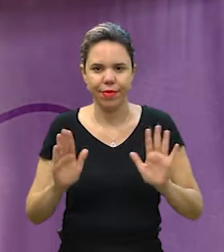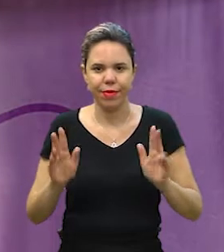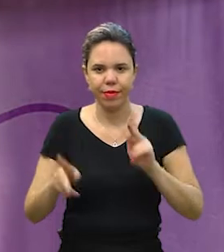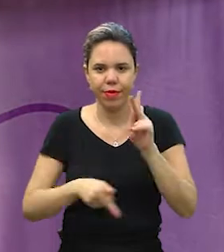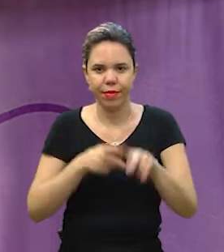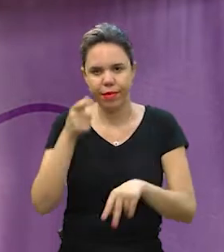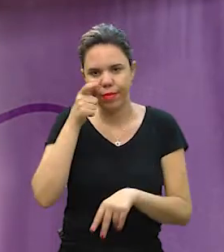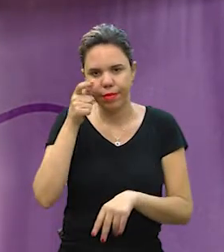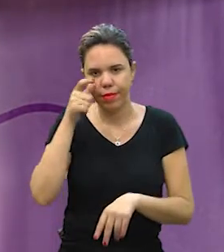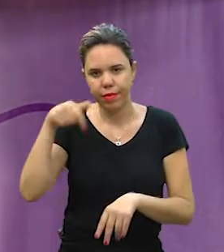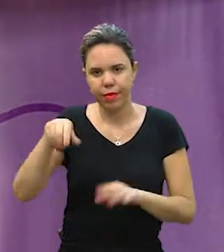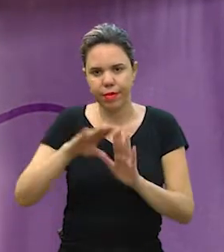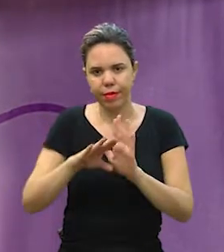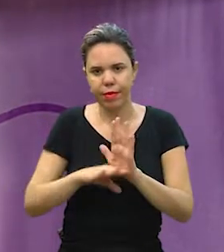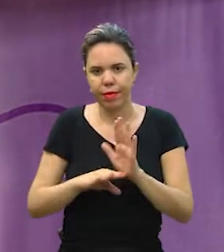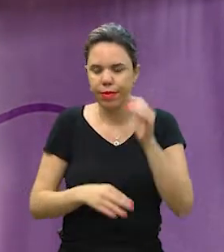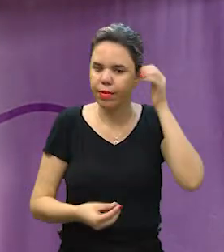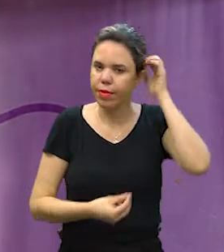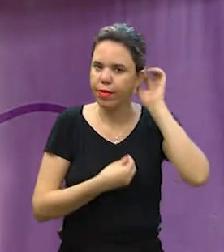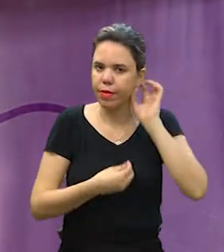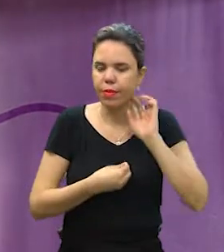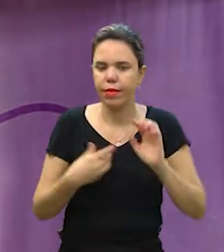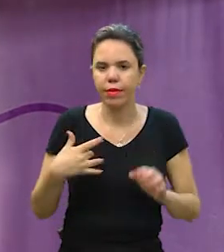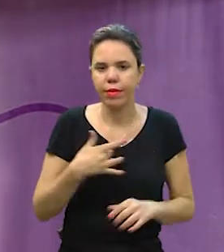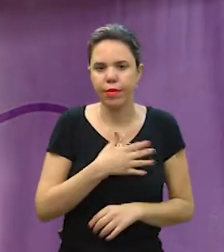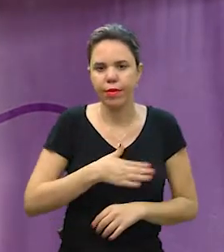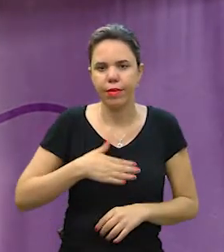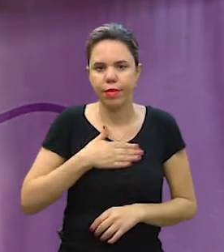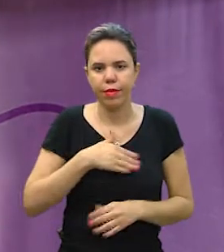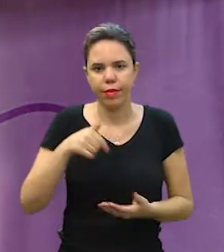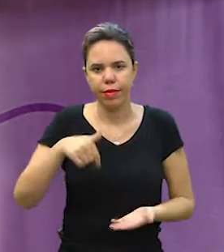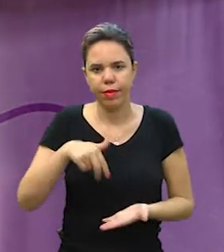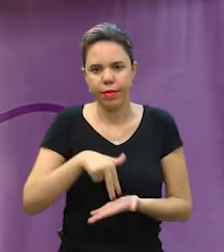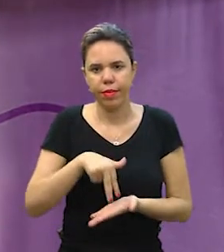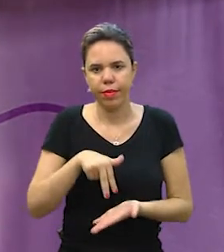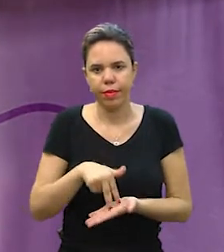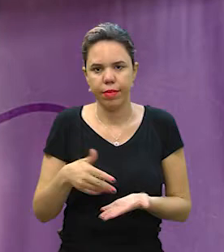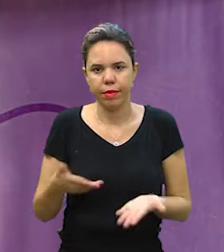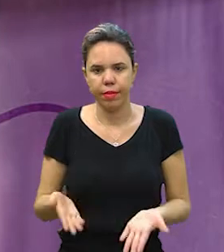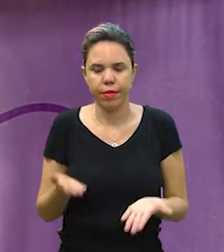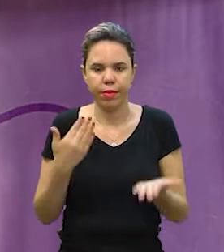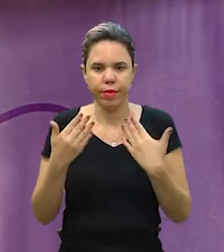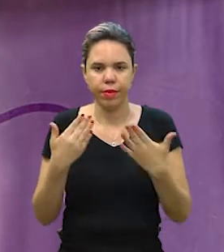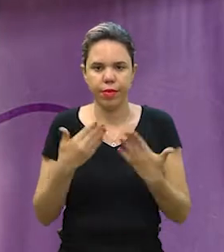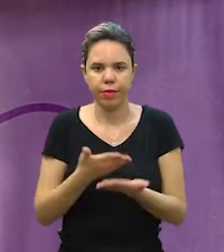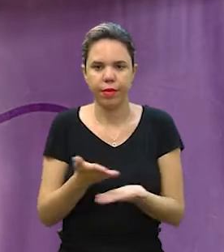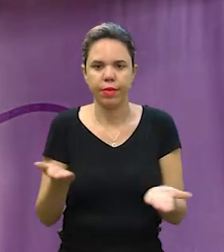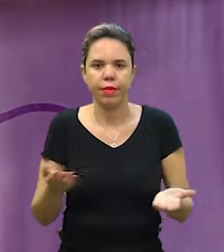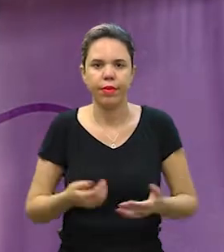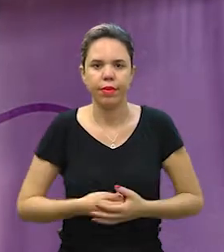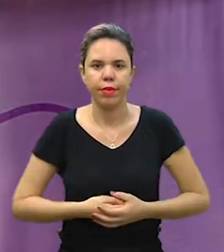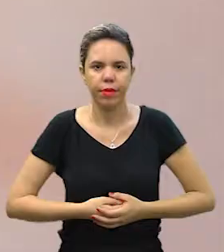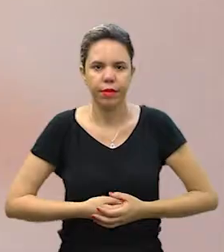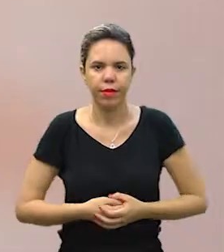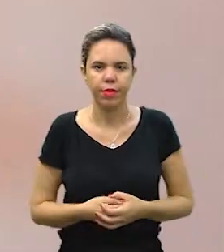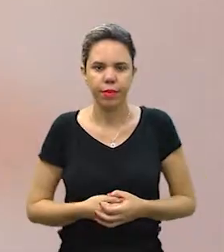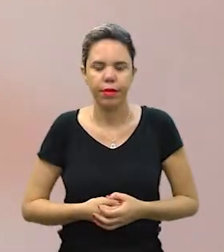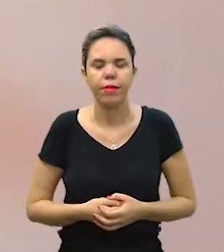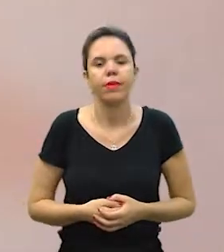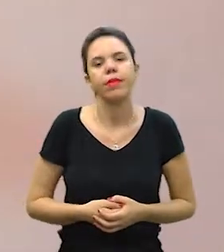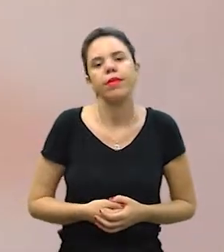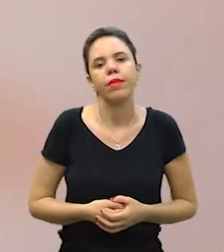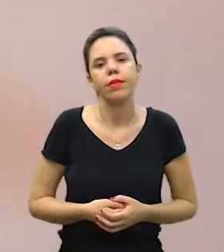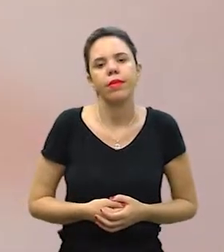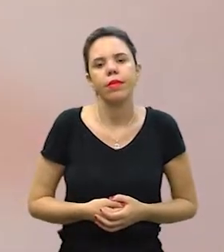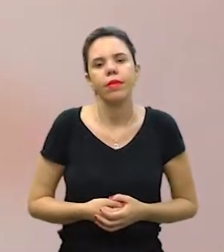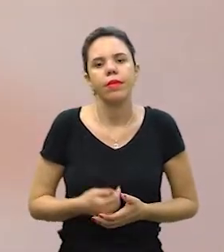Olá, o pessoal que está assistindo o programa Saúde é Vida. O prazer é todo meu estar aqui nesse bate-papo com vocês. Ticiane,